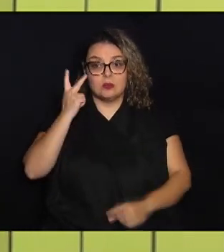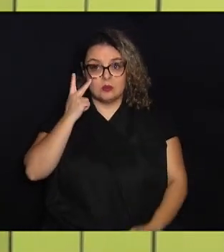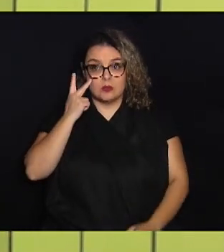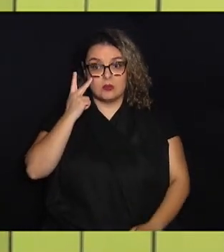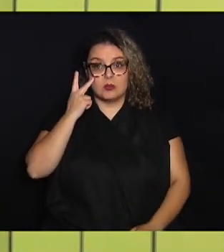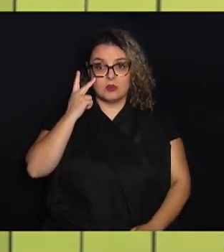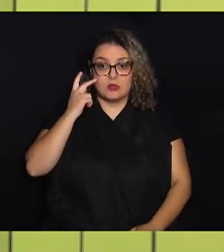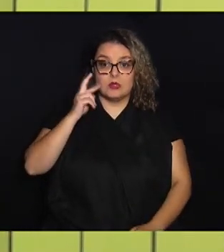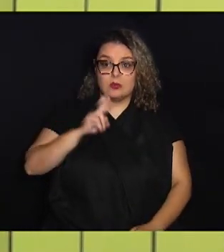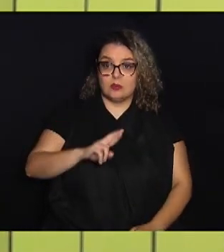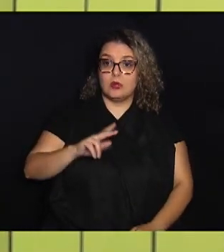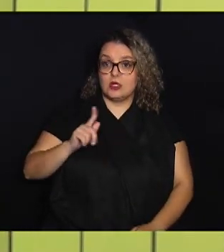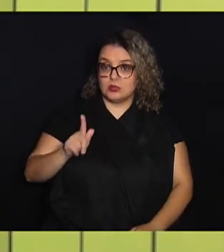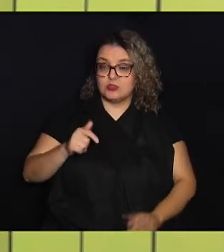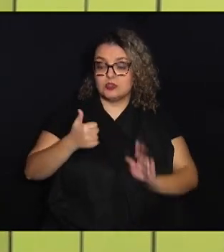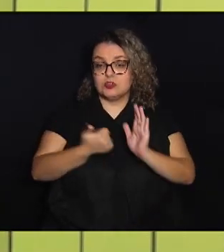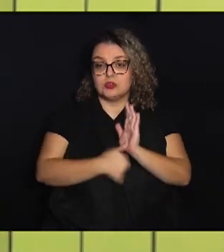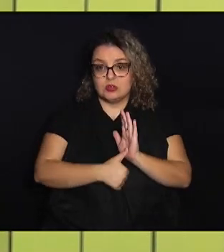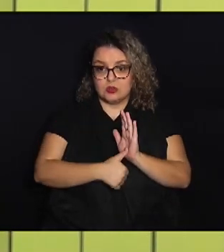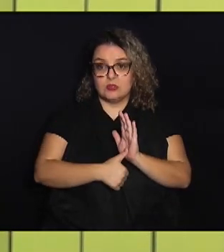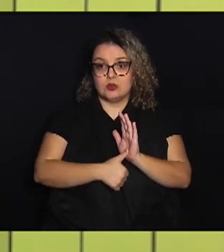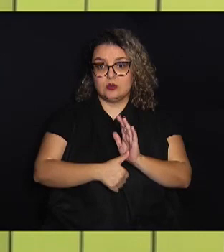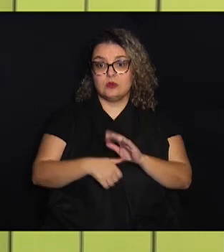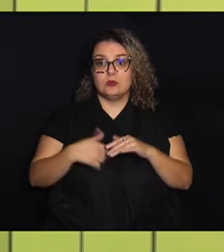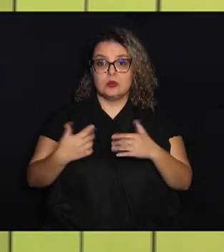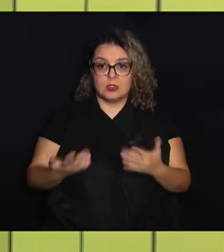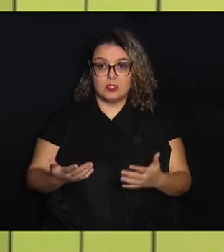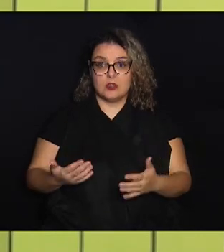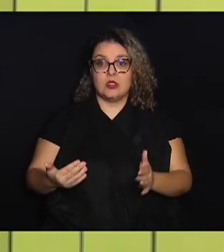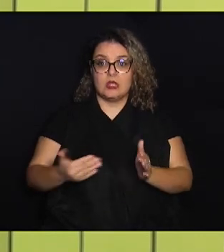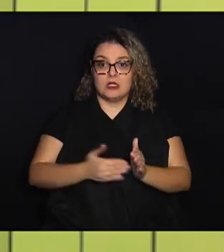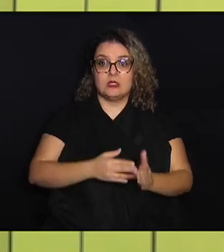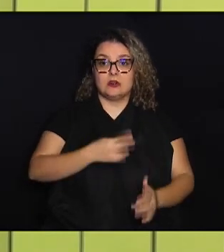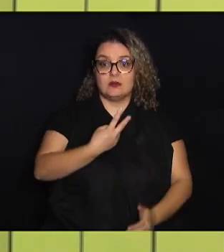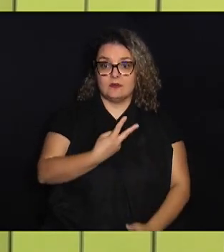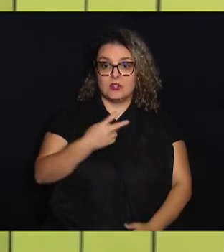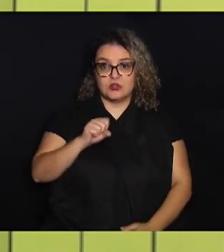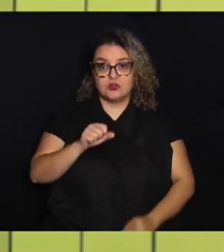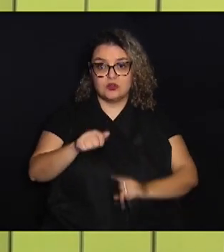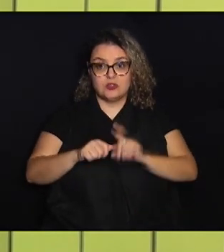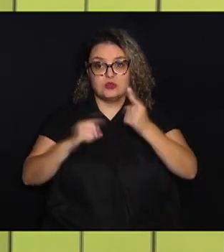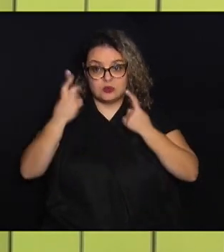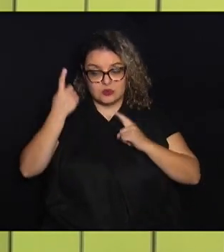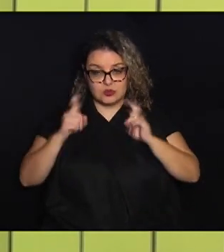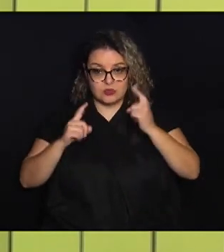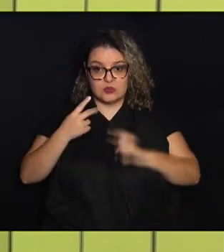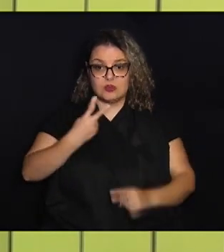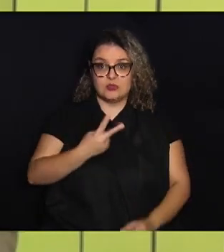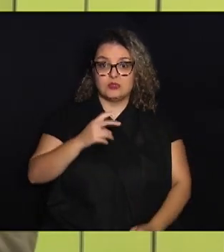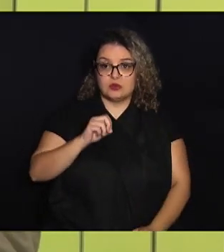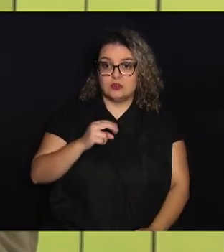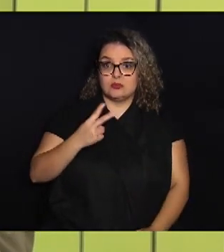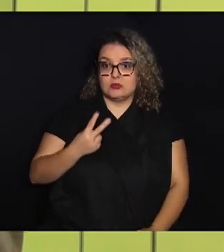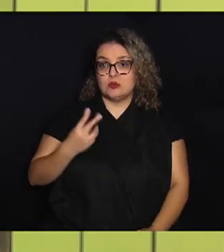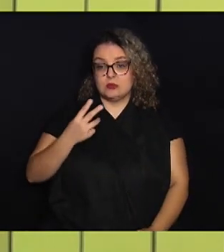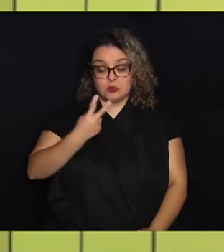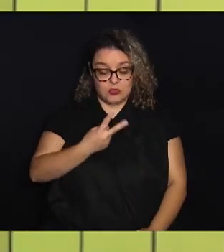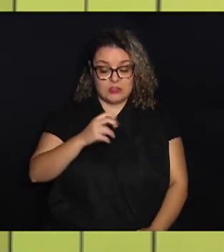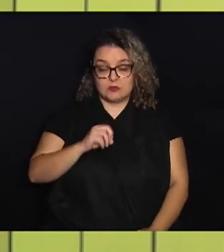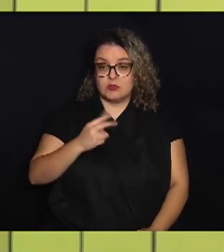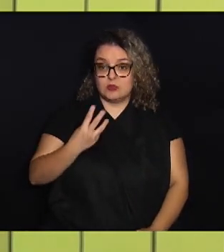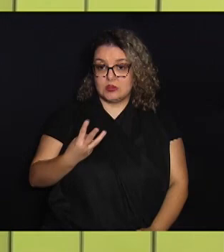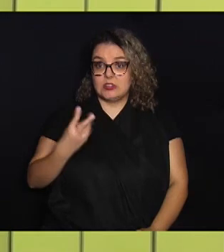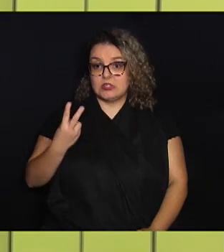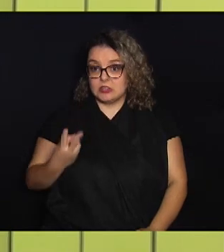O RG será válido, portanto, até o dia 28 de fevereiro de 2032. Bom, nessa